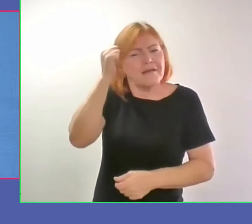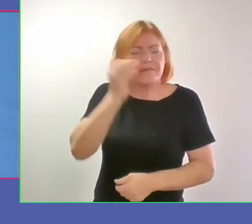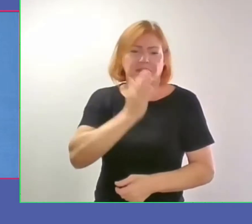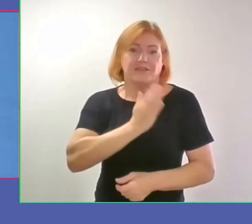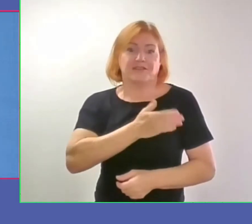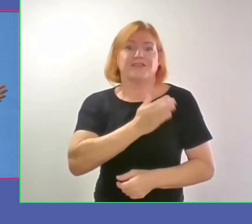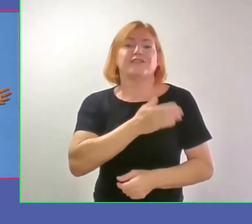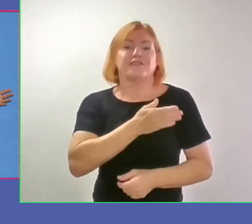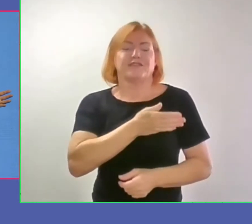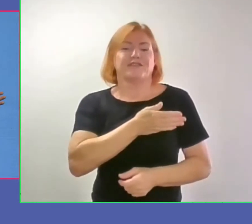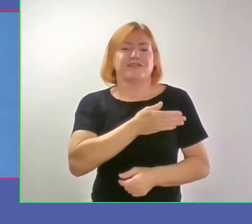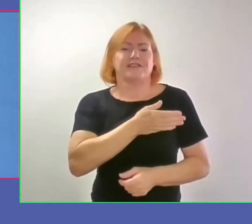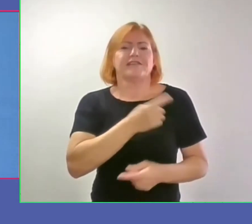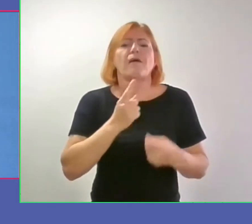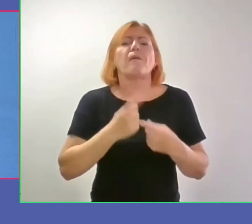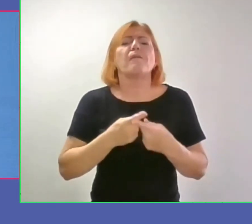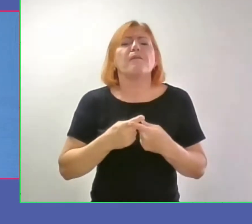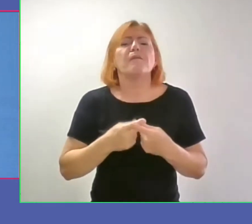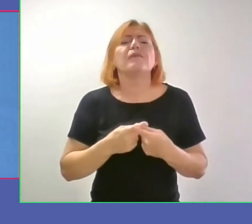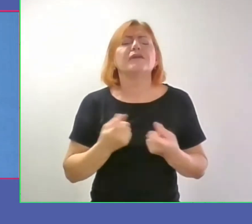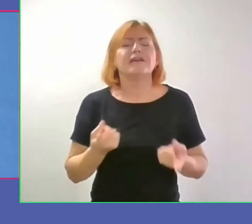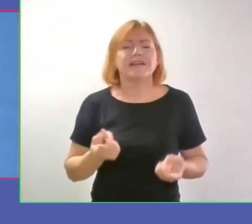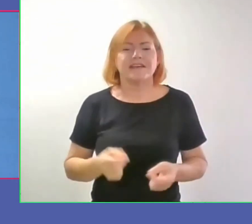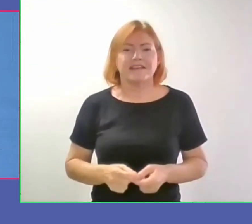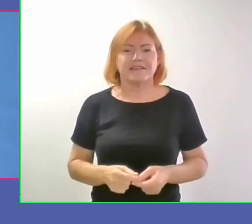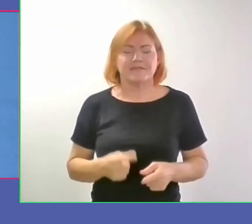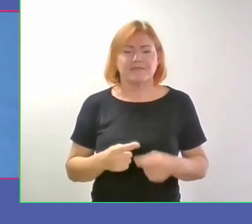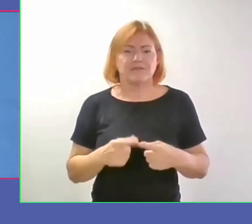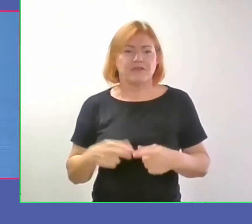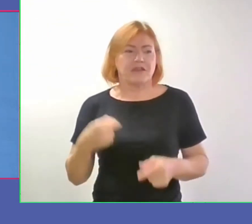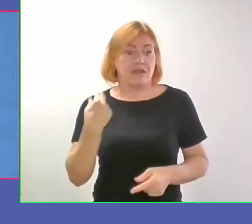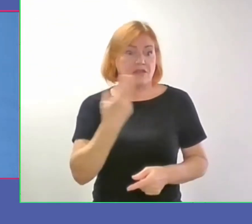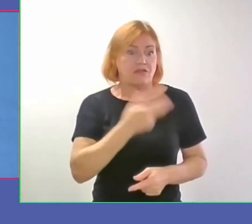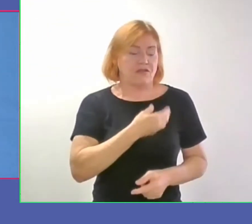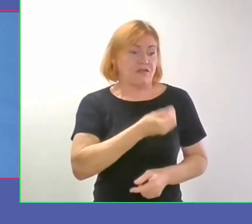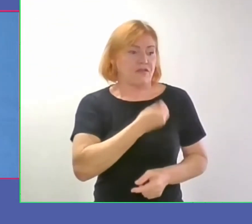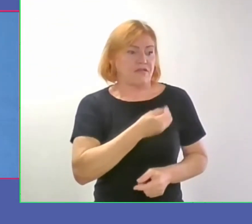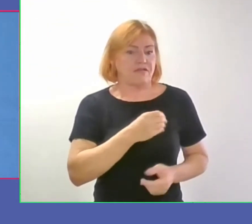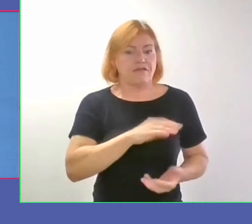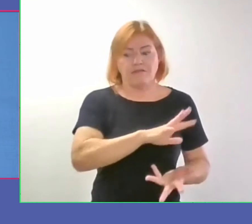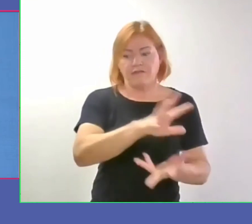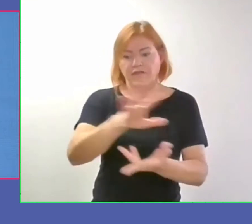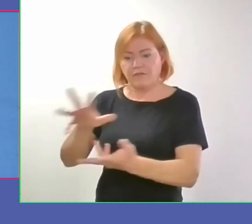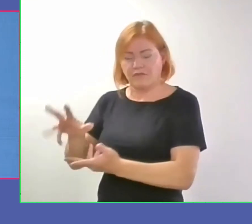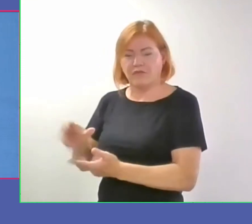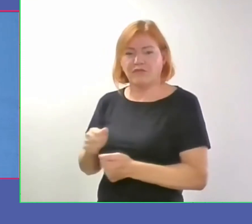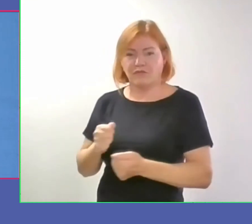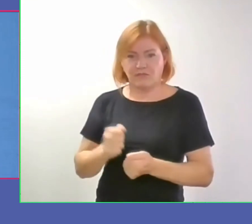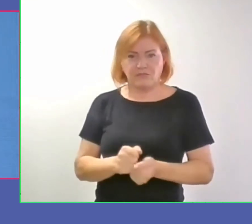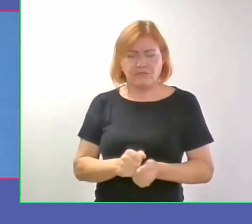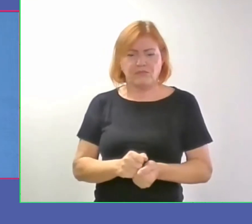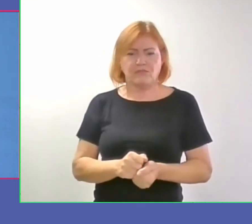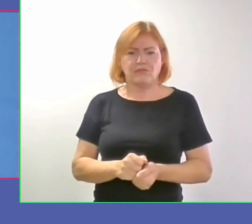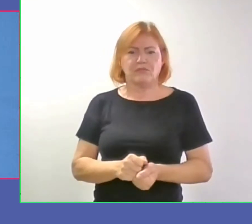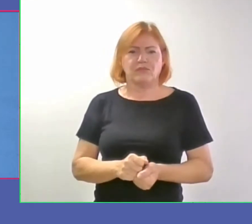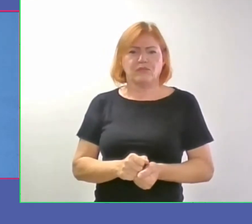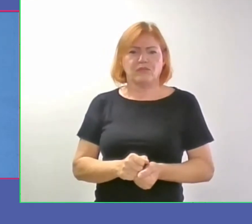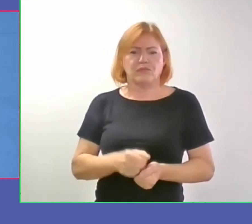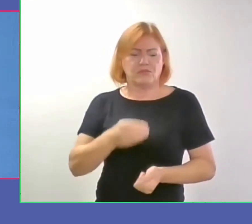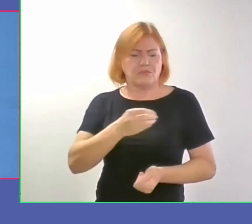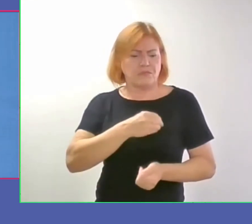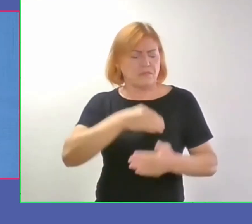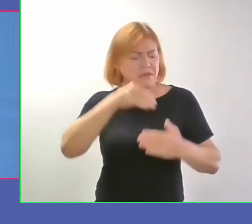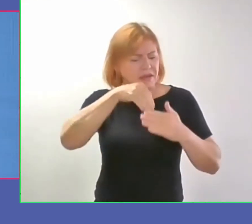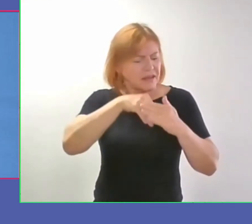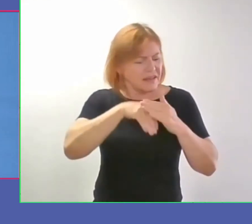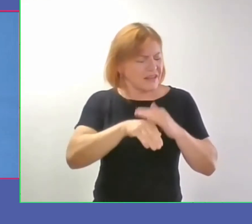vivemos nesse mundo, o homem passou por uma queda e o pecado entrou no homem, o homem